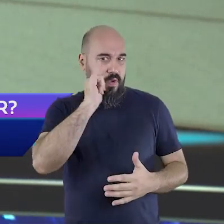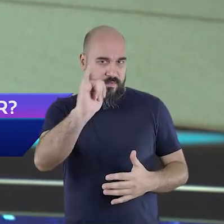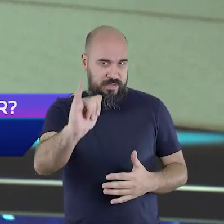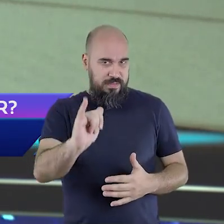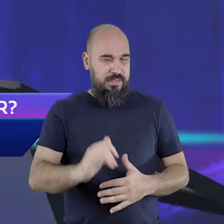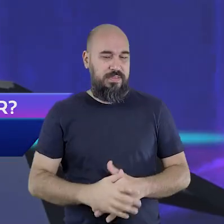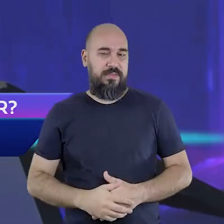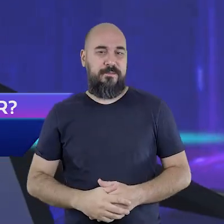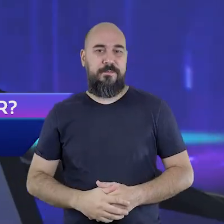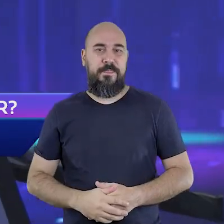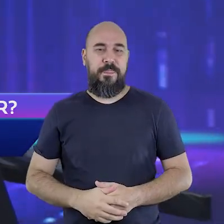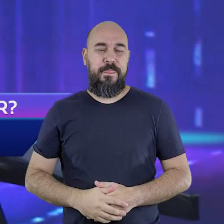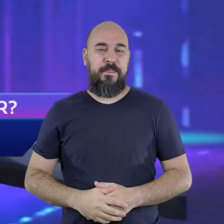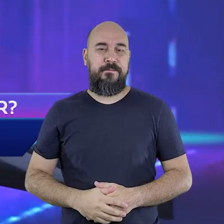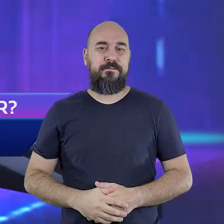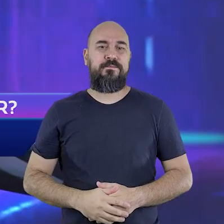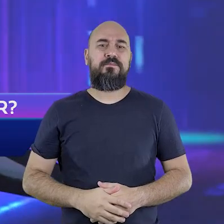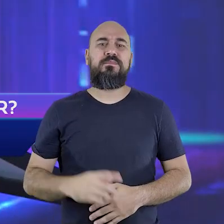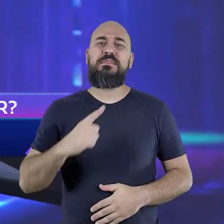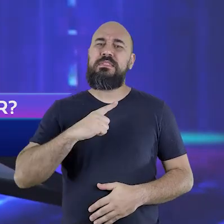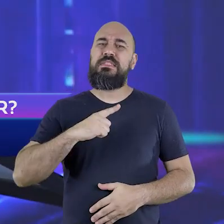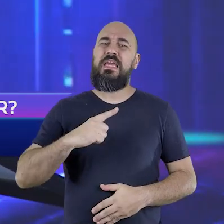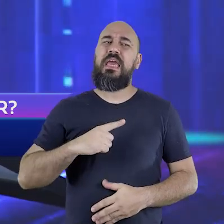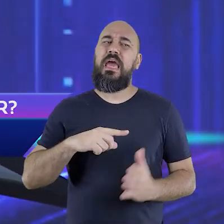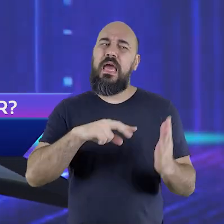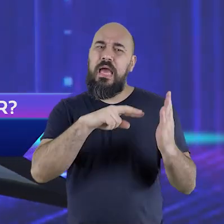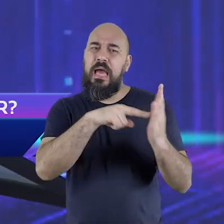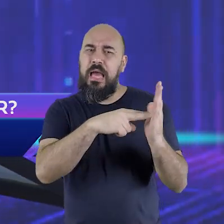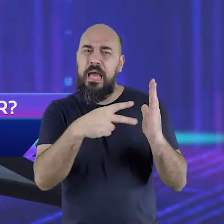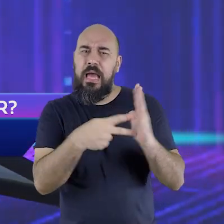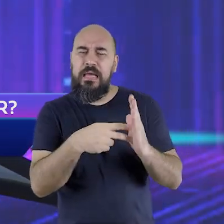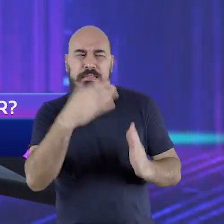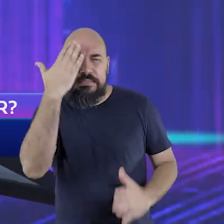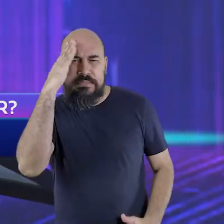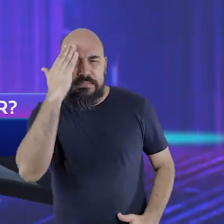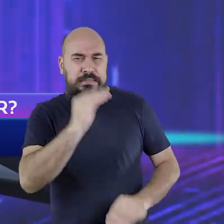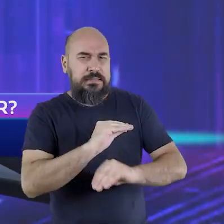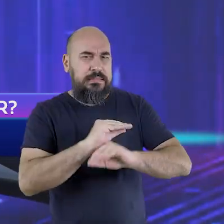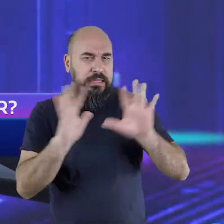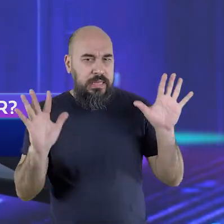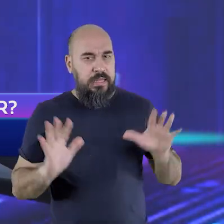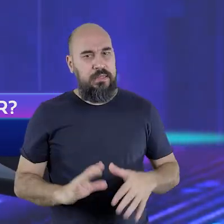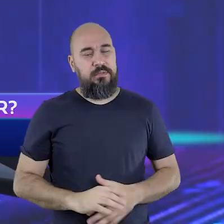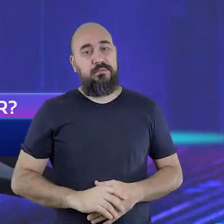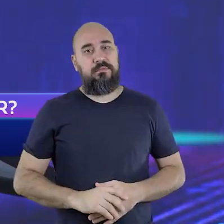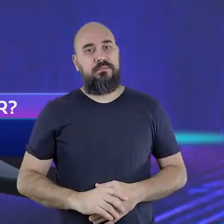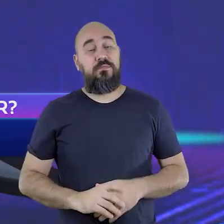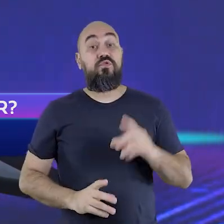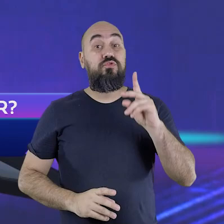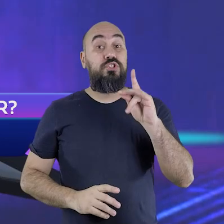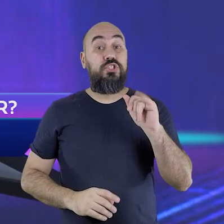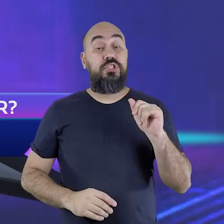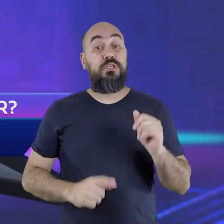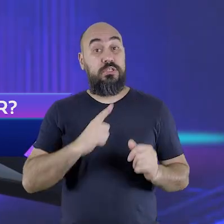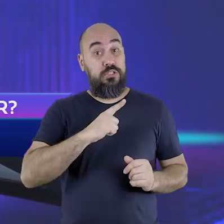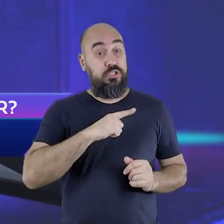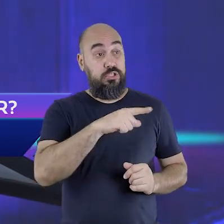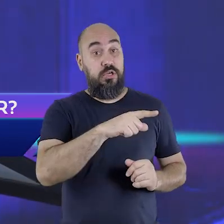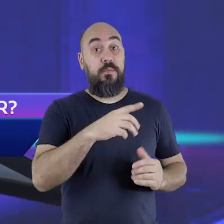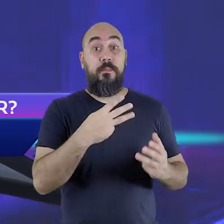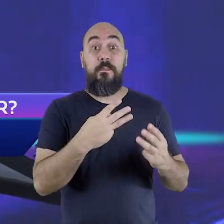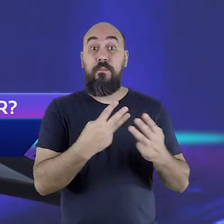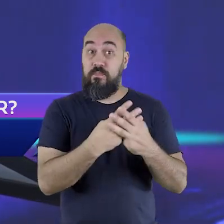profecia. A chave para interpretarmos. A data que foi destinada ao povo